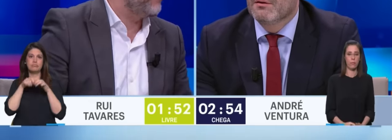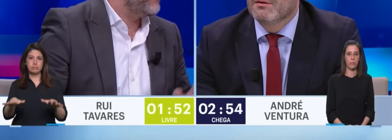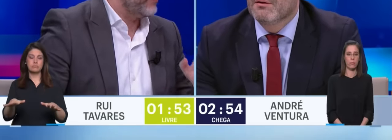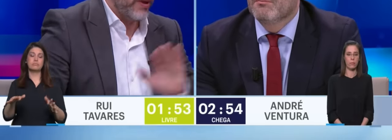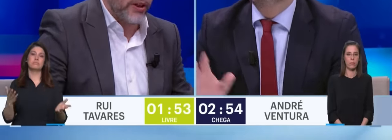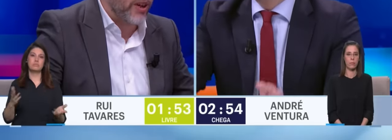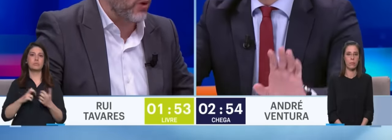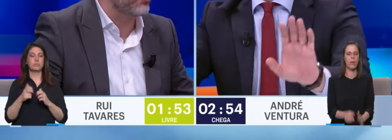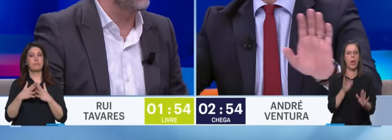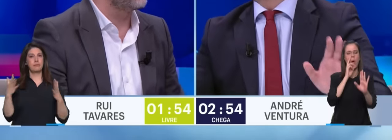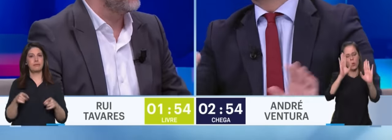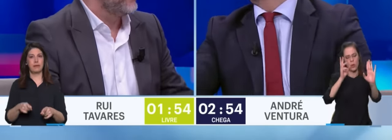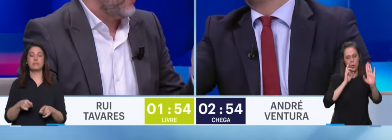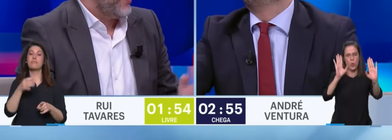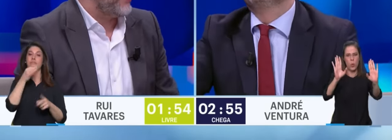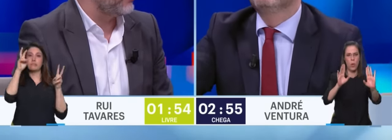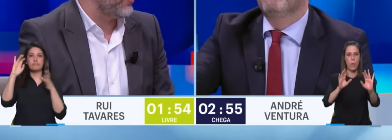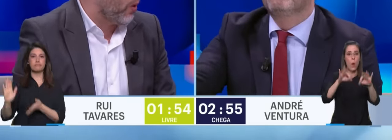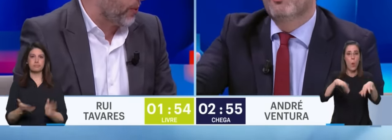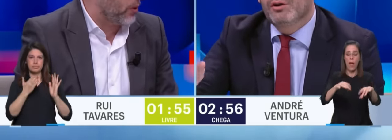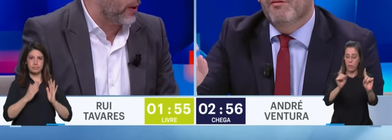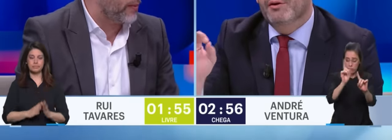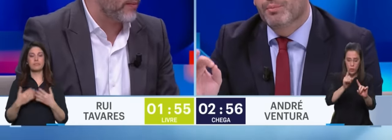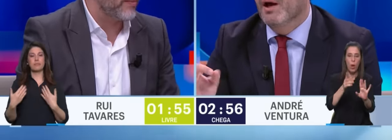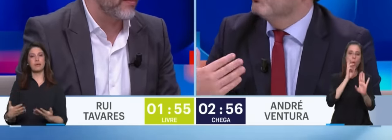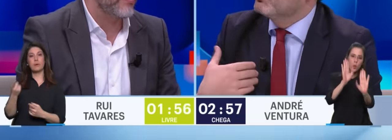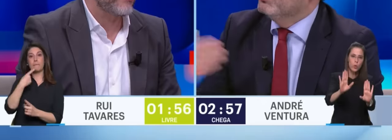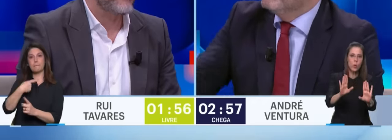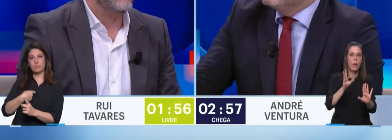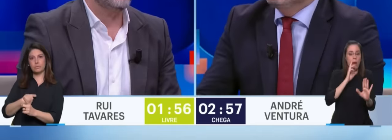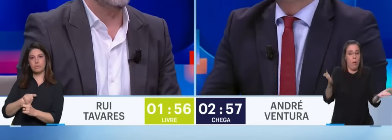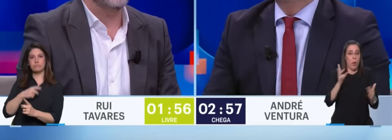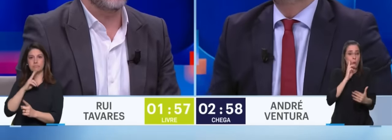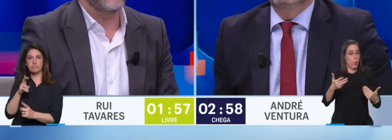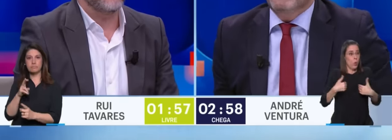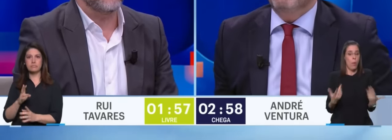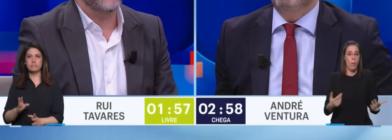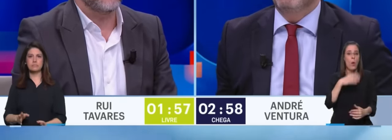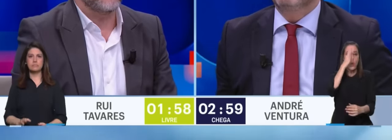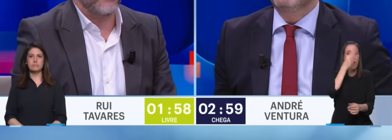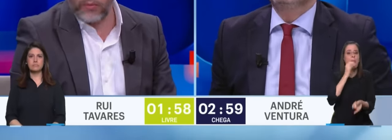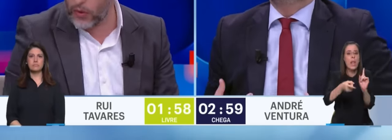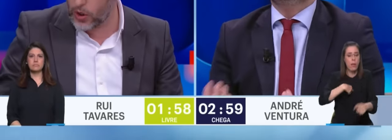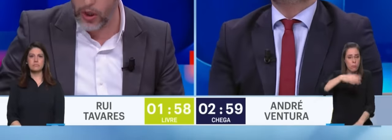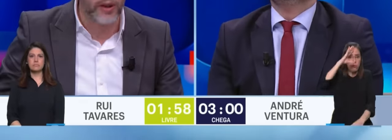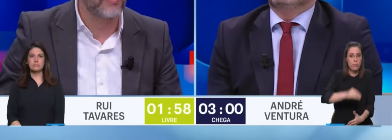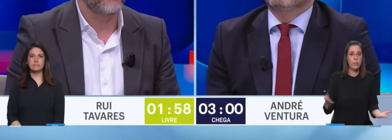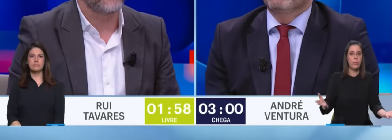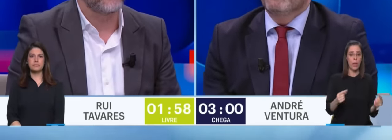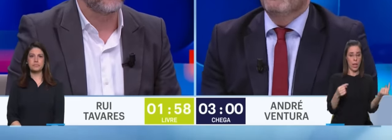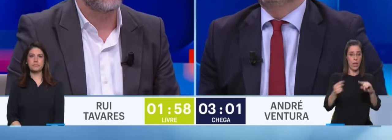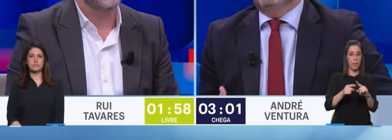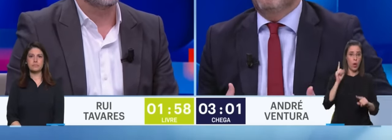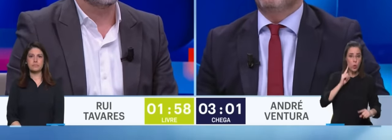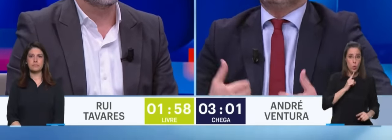causa mas descul desculpa lá não encerrar o r tar desculpa lá Desculpa eu Desculpe perguntar eu não sei do que é que está a falar e portanto a menos que seja um debato de